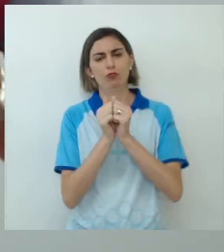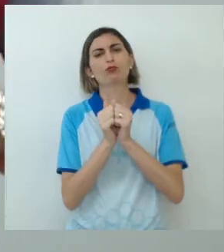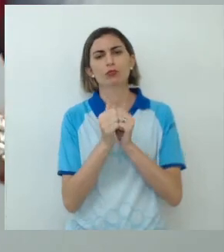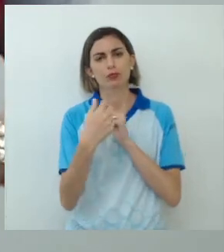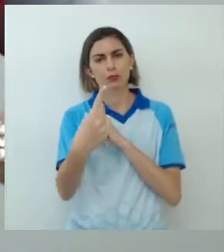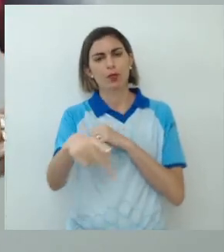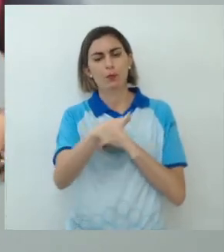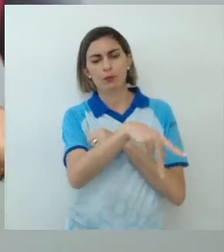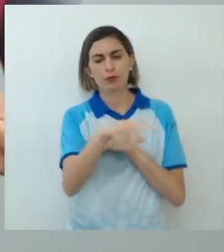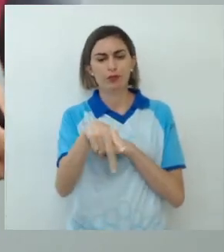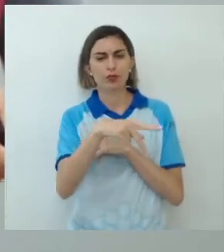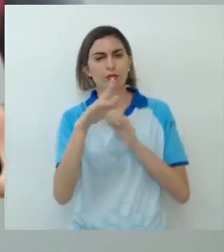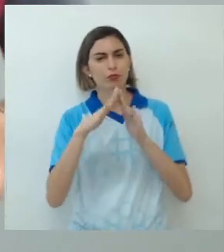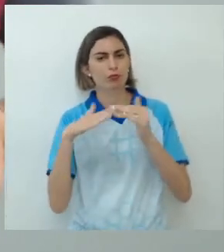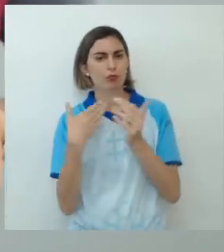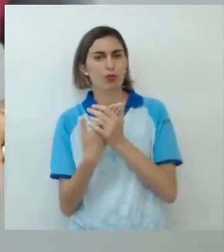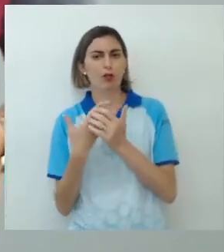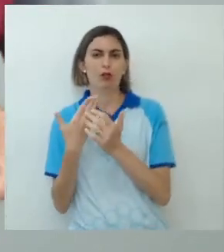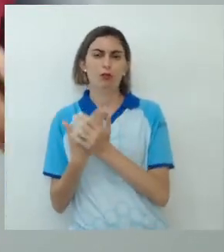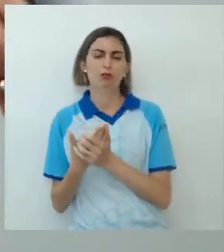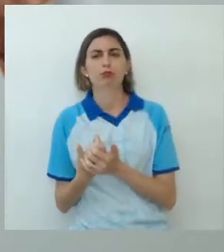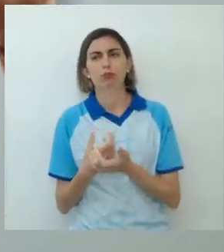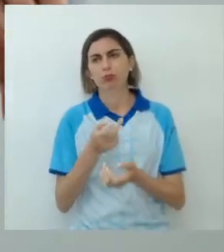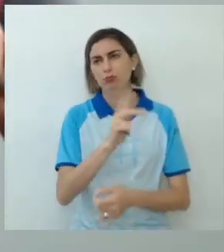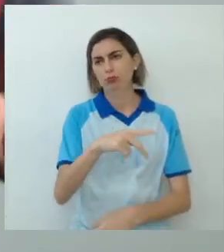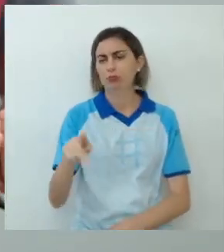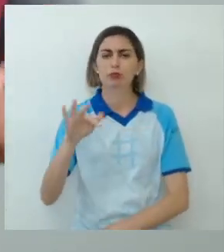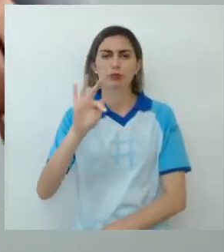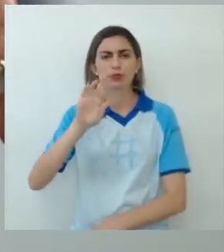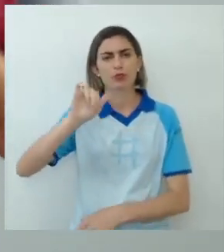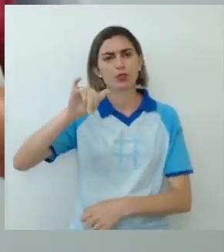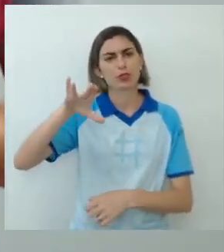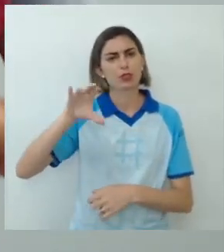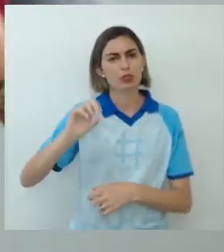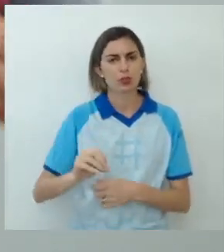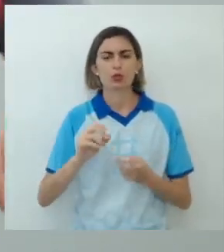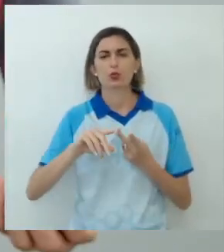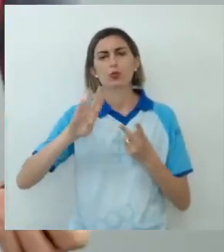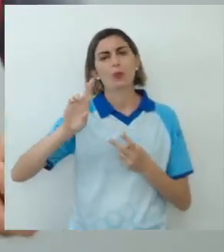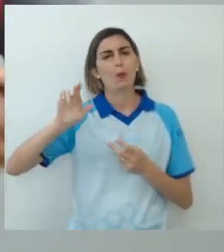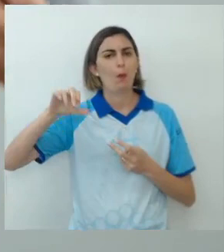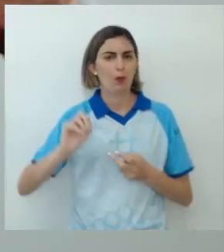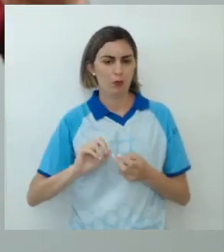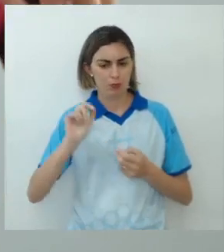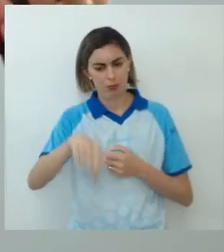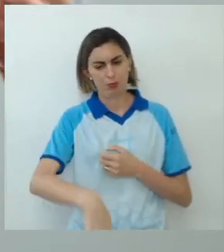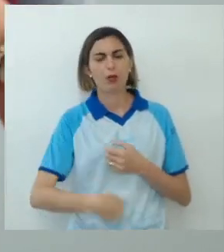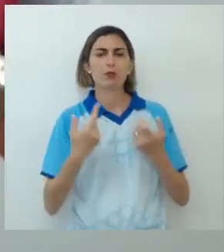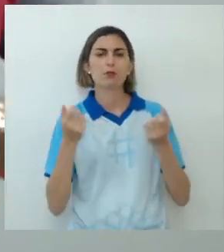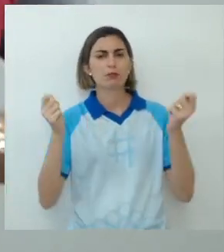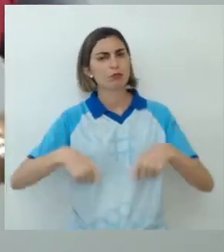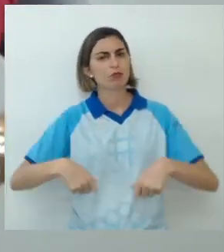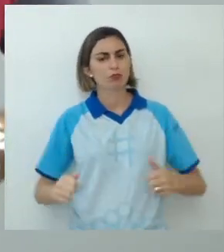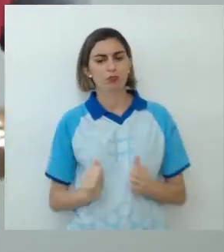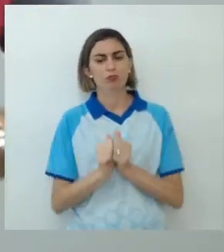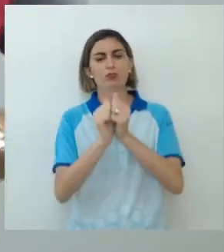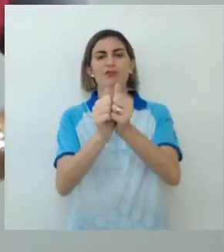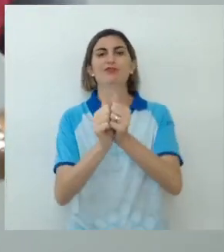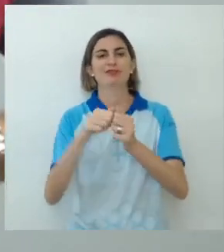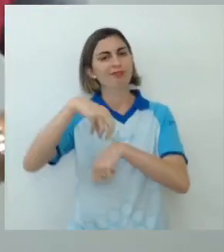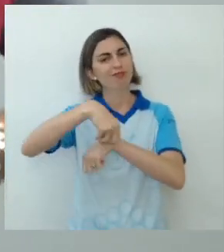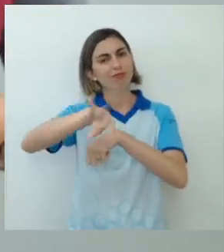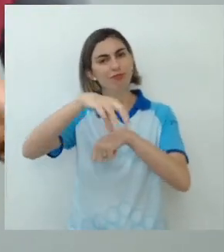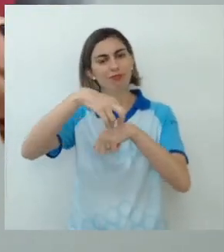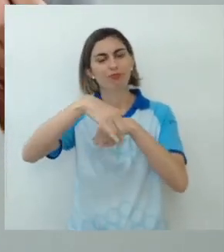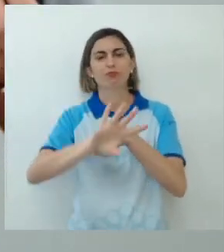teu professor na tua escola, com os professores Francisco Coutinho e Bruno Lardião aqui no EducaPE, que a gente possa juntos aí trazer